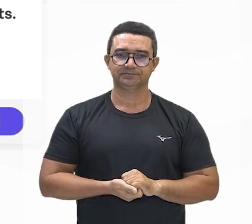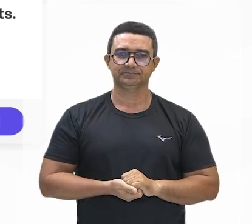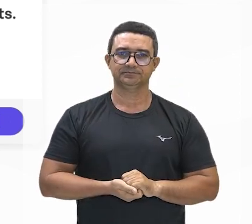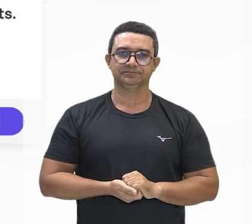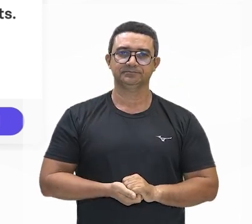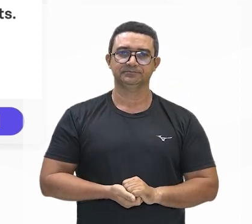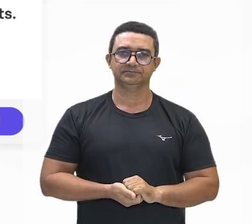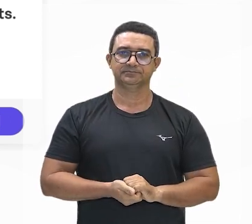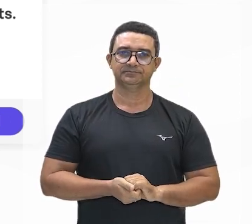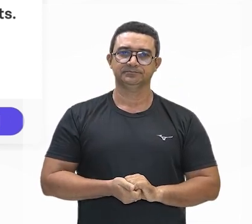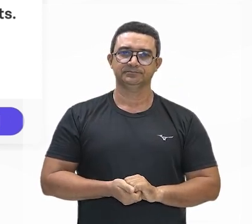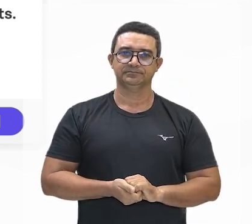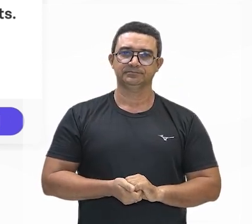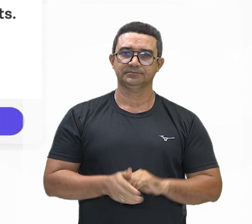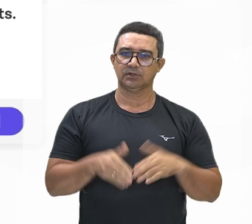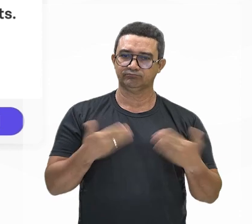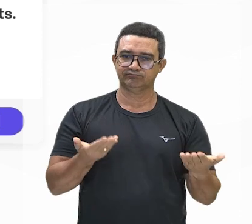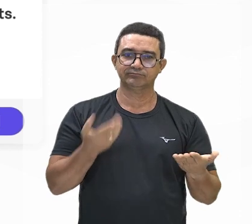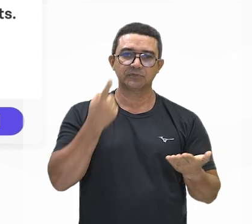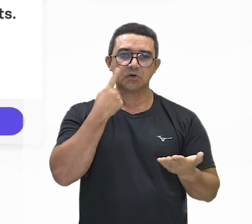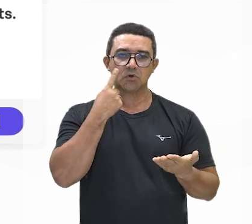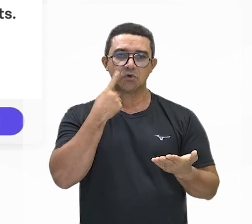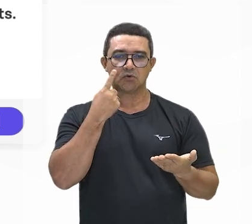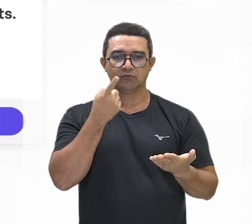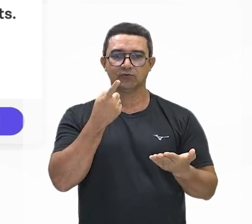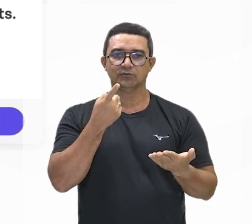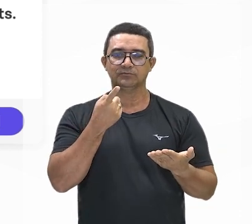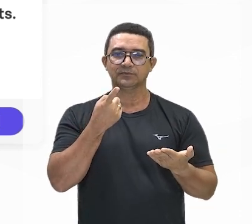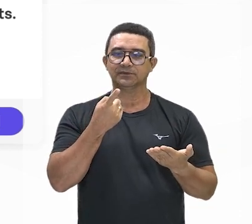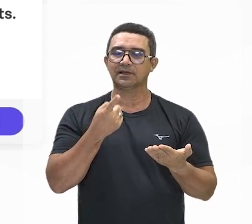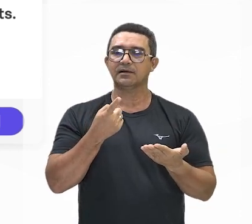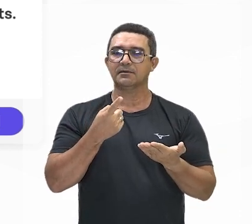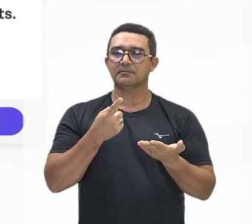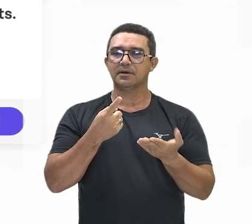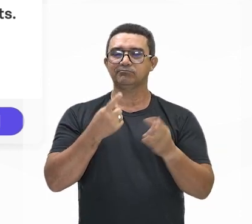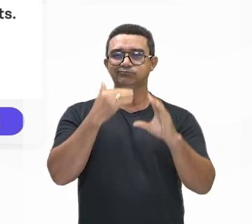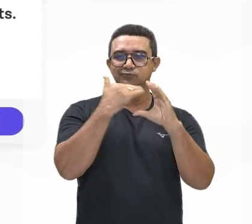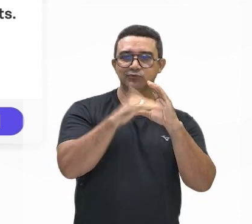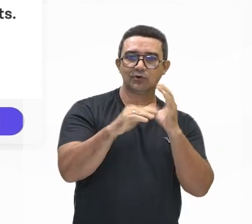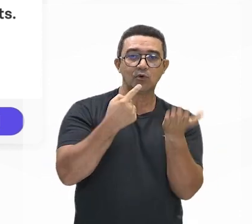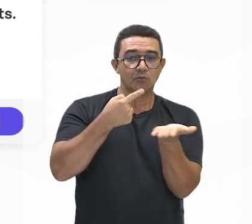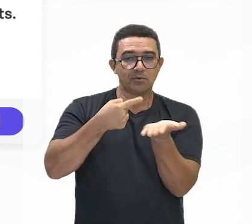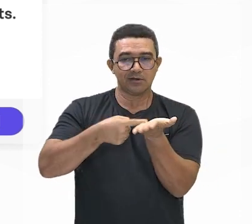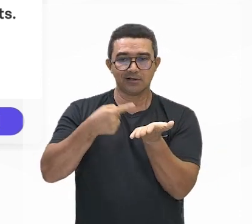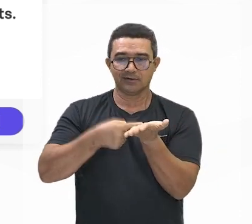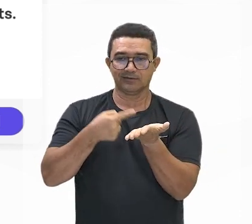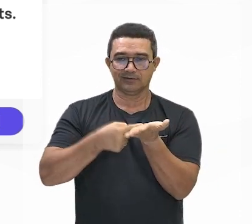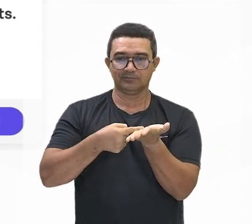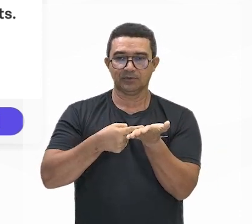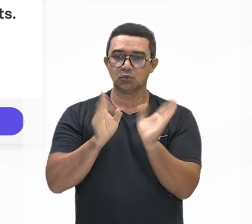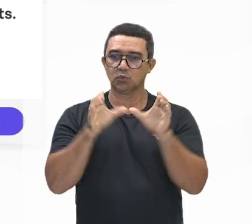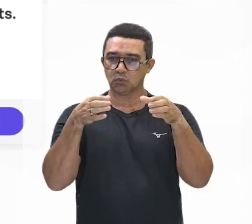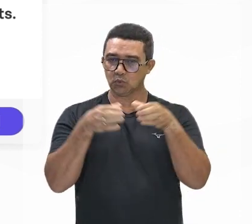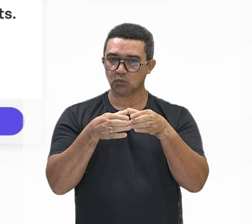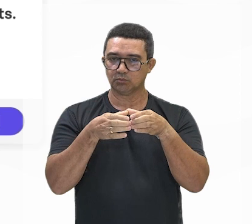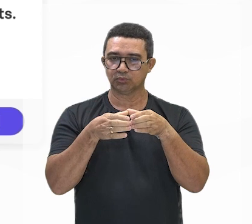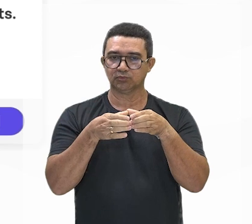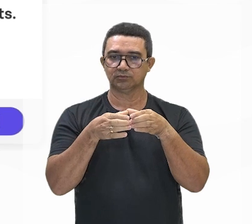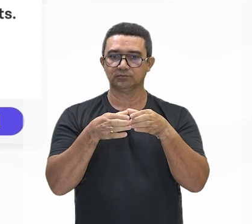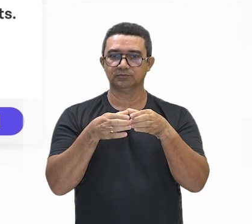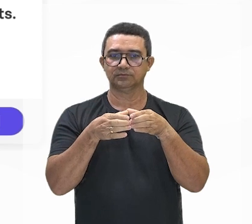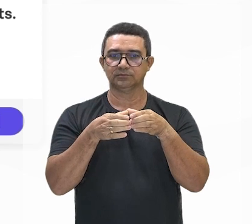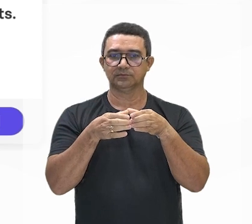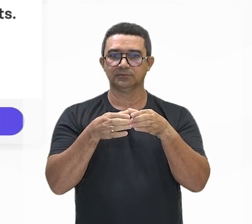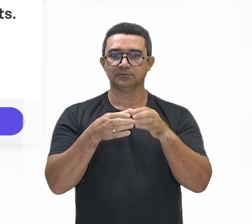embaixo você vê o Peter, está mandando aí esse convite para a equipe. Ele está falando ali, espero que esse